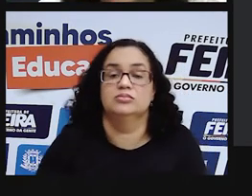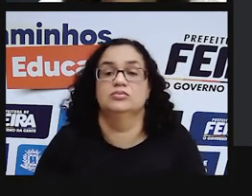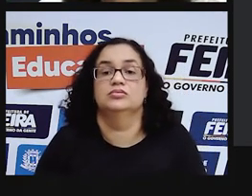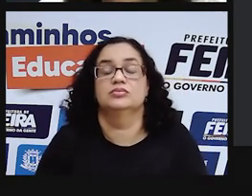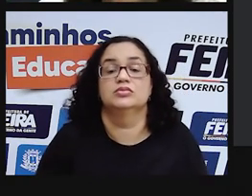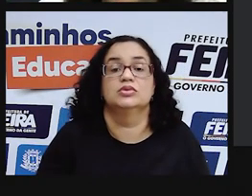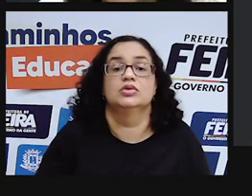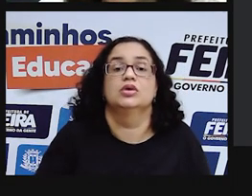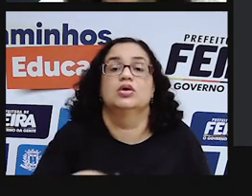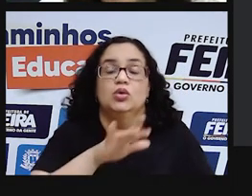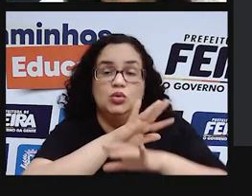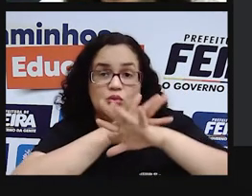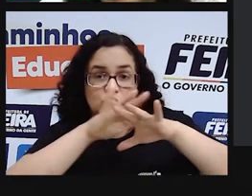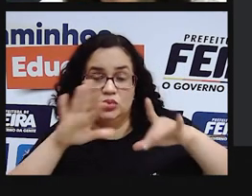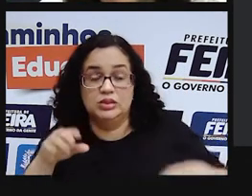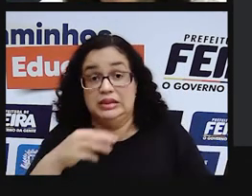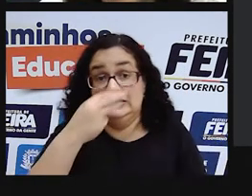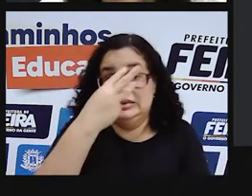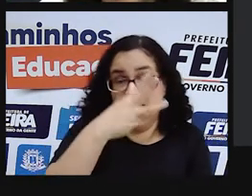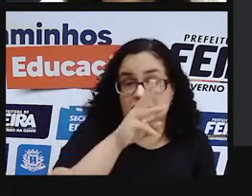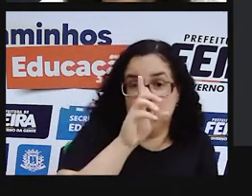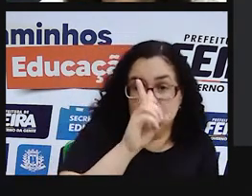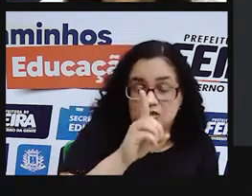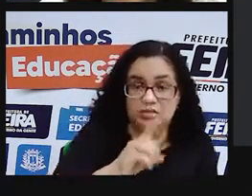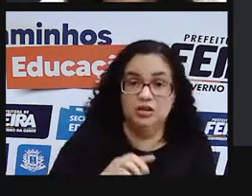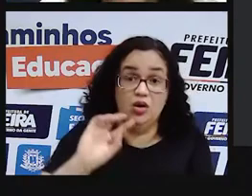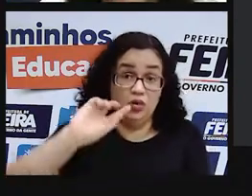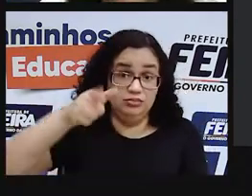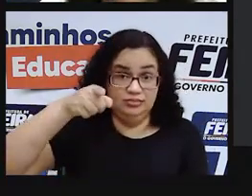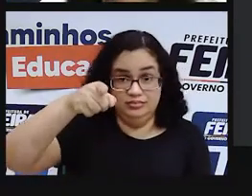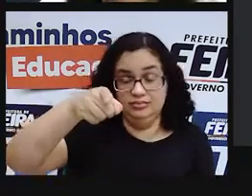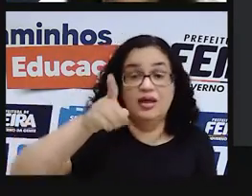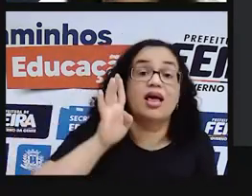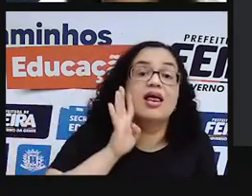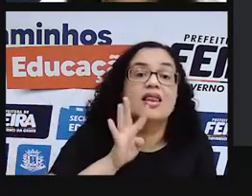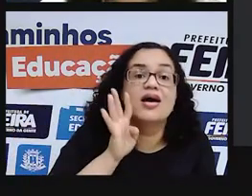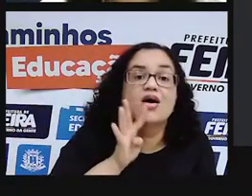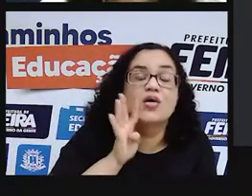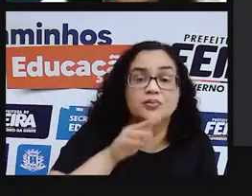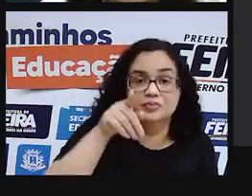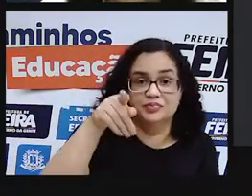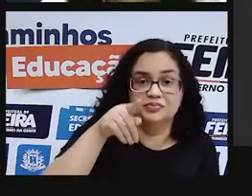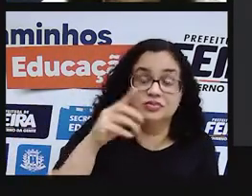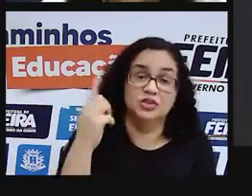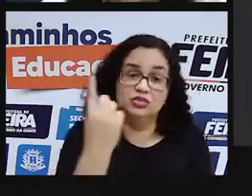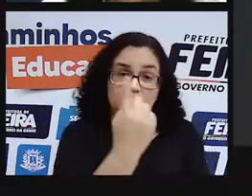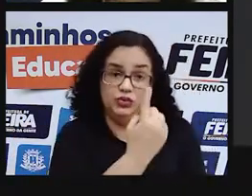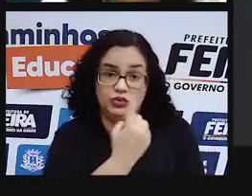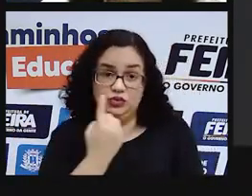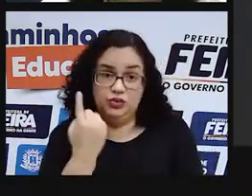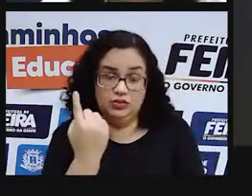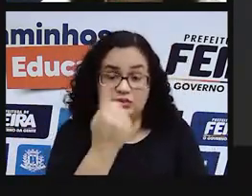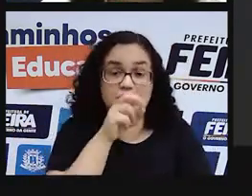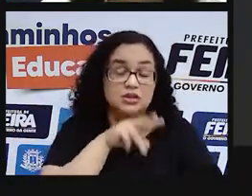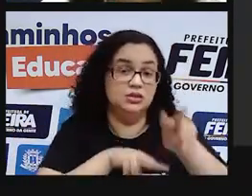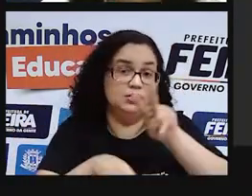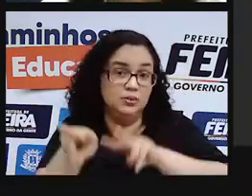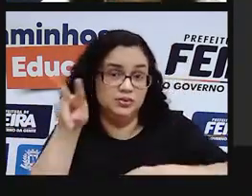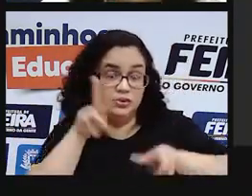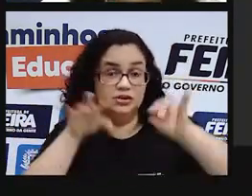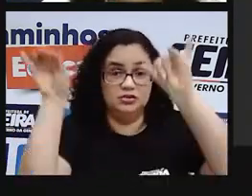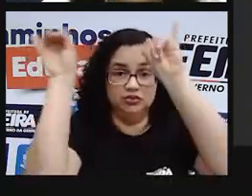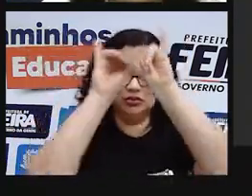de colocar essa imagem 3D acho coloca aqui ó 3D a gente dá uma volta e observa essa